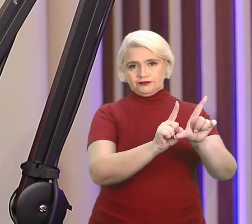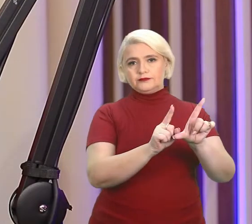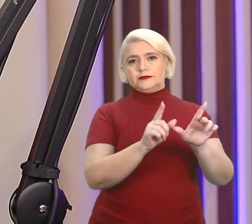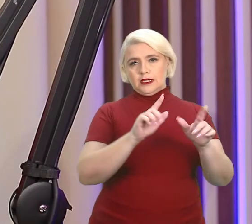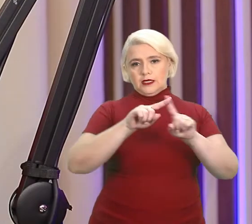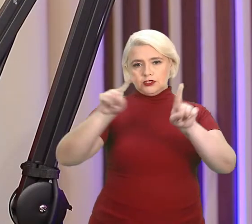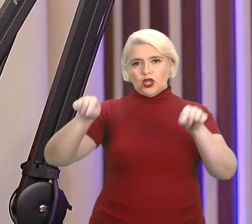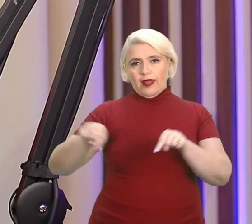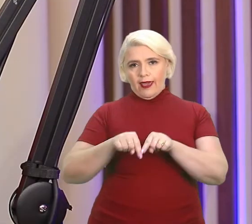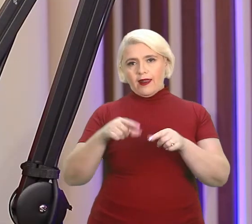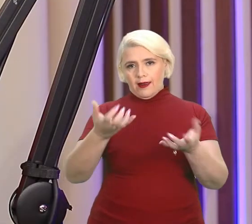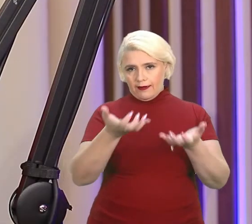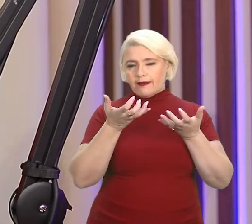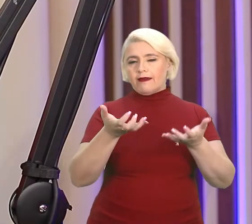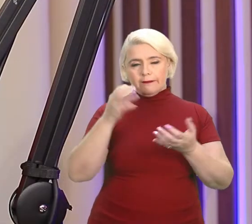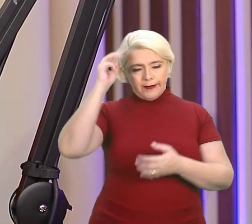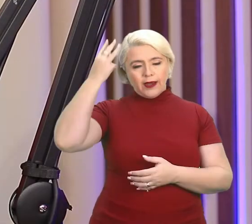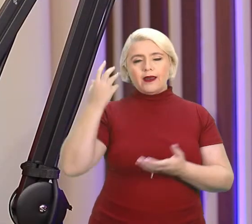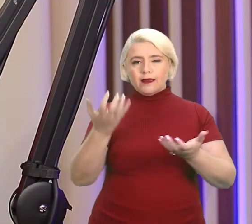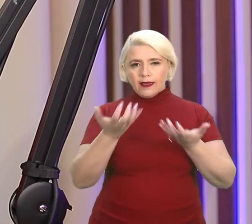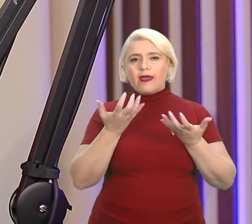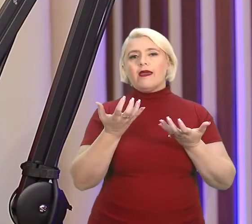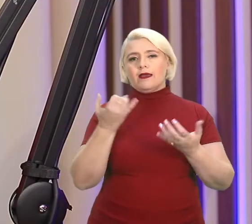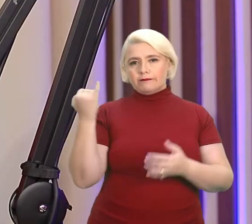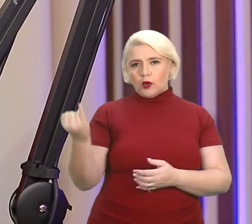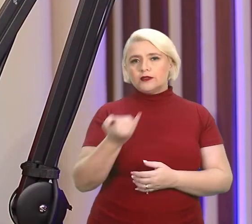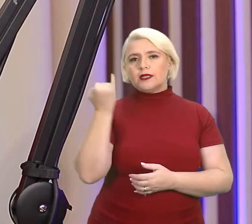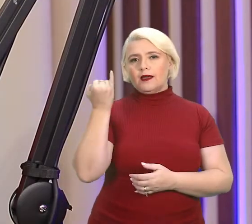colocar Libras, ela quer dar essa